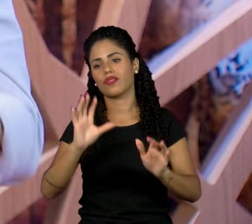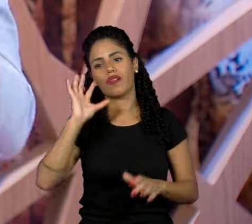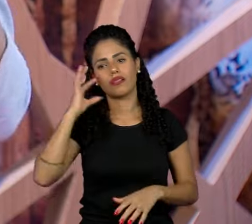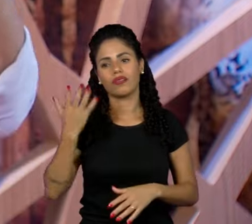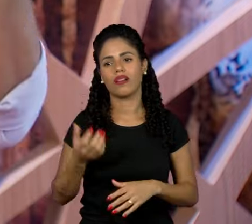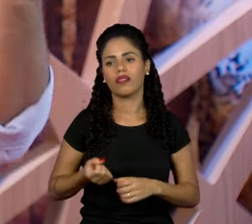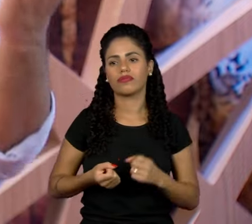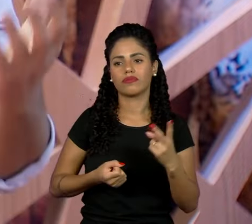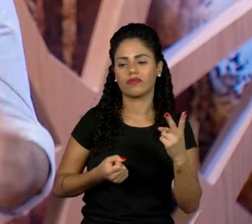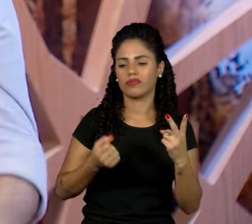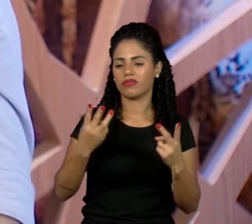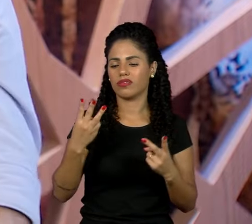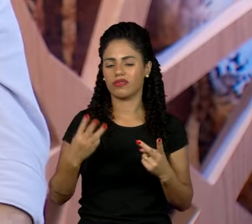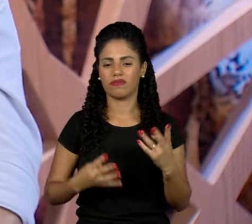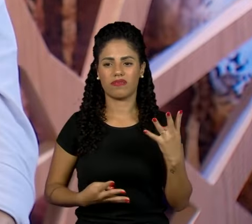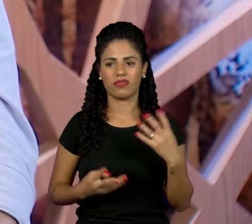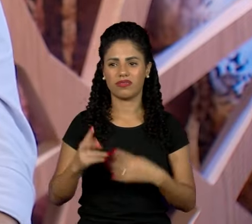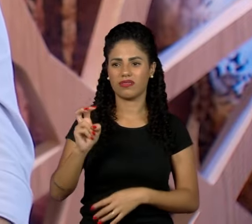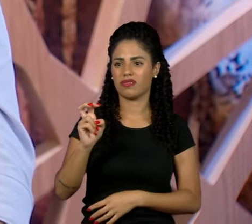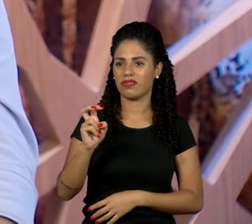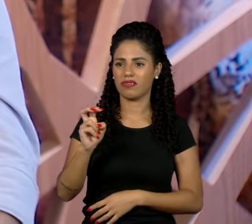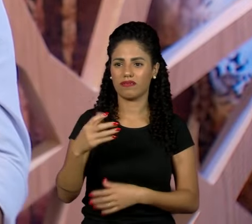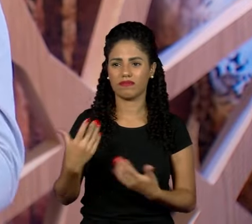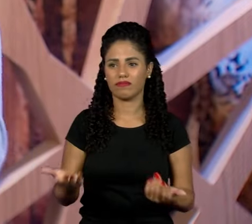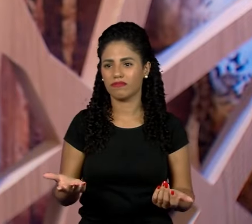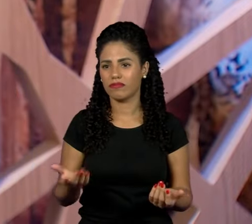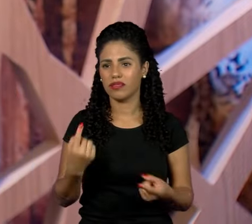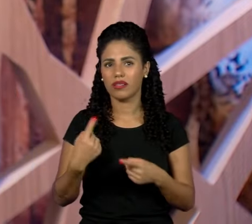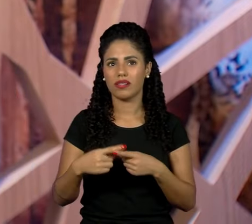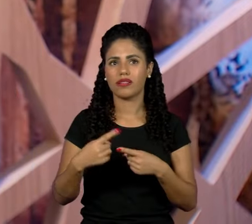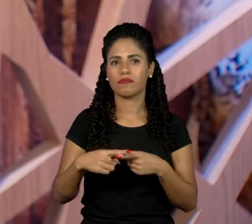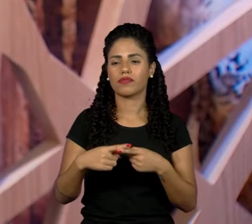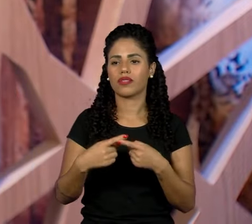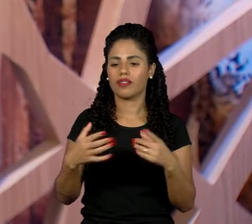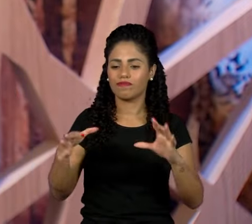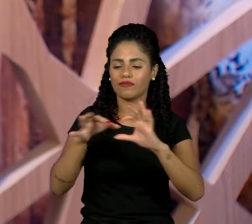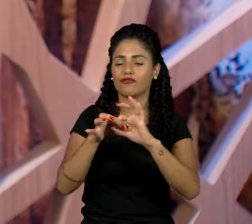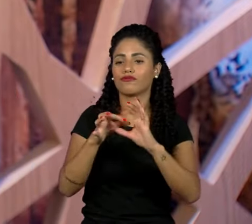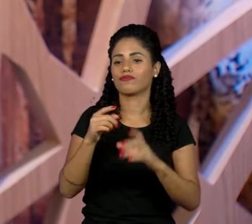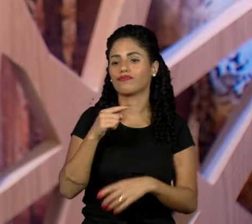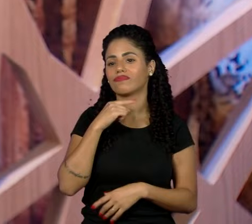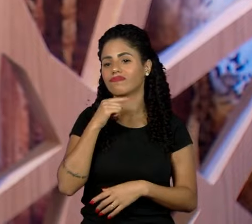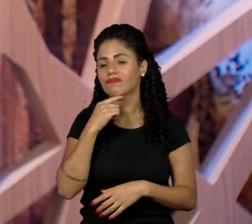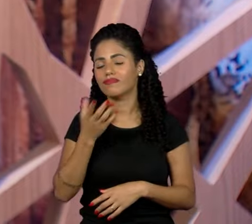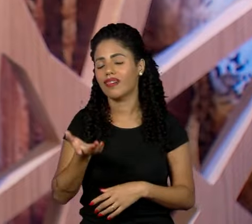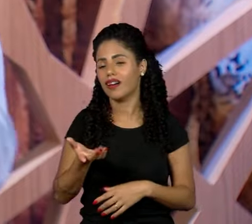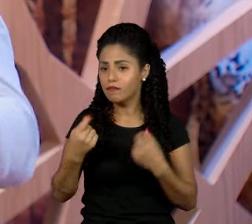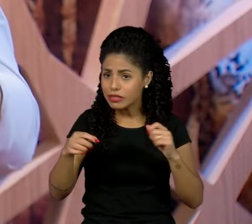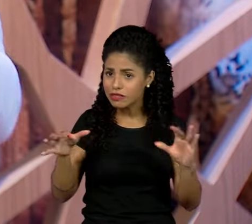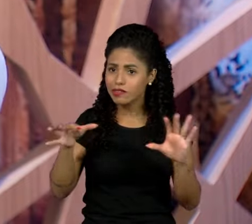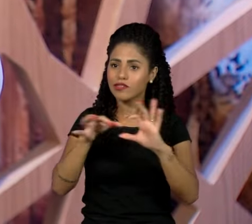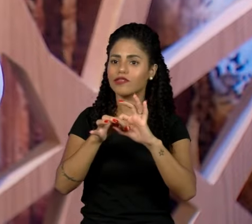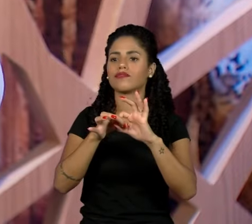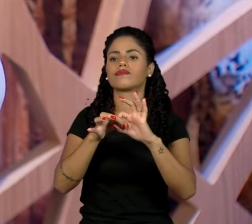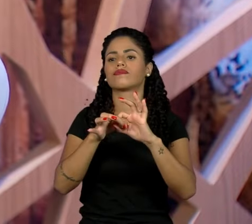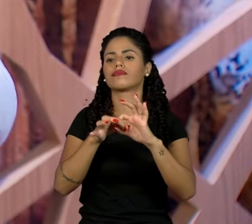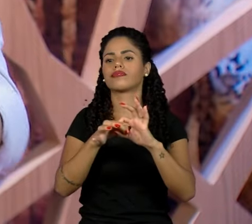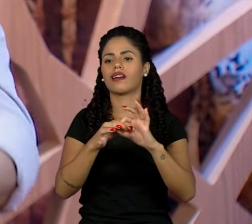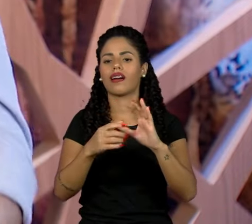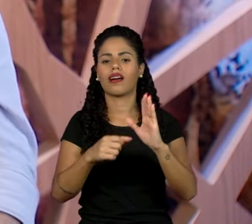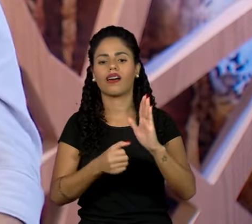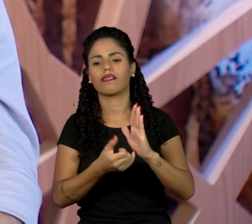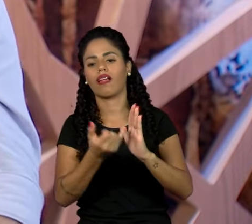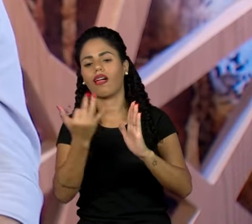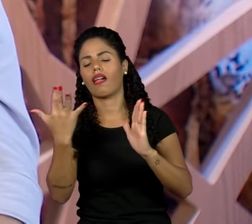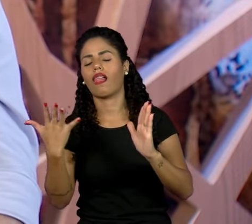de 2, 3, 4, 5 estados, porque nós não somos capazes de estar juntos e precisamos inventar